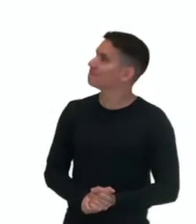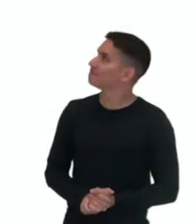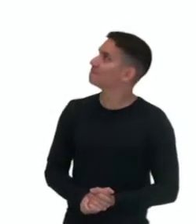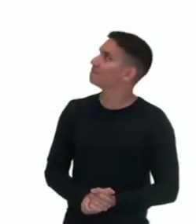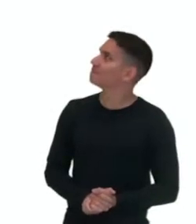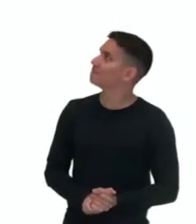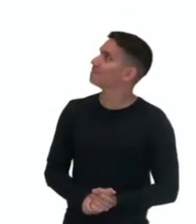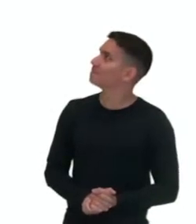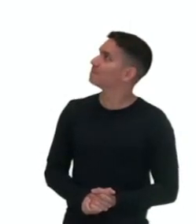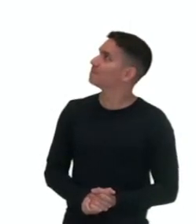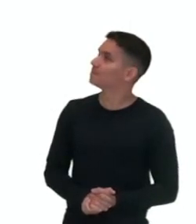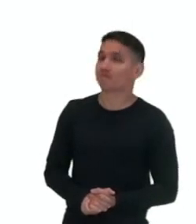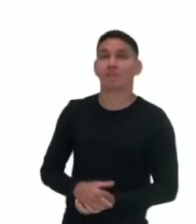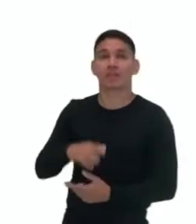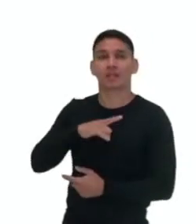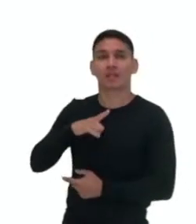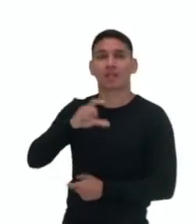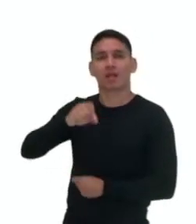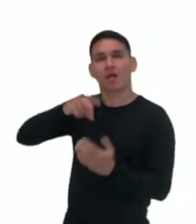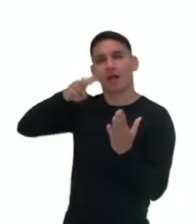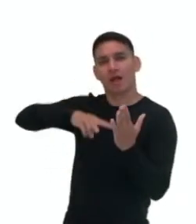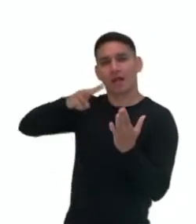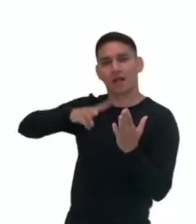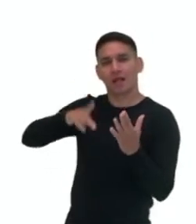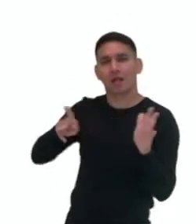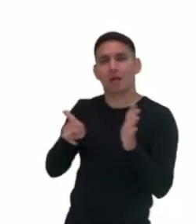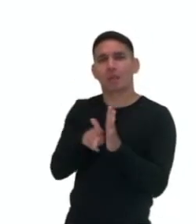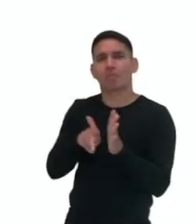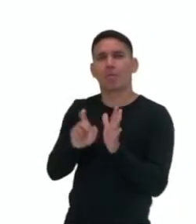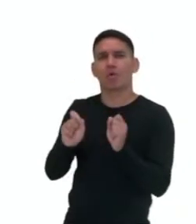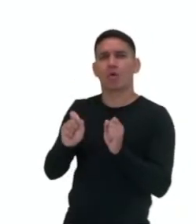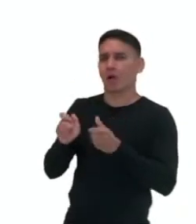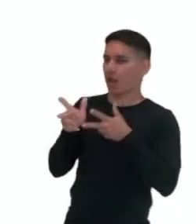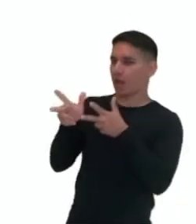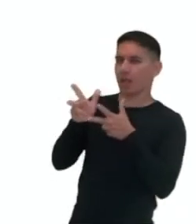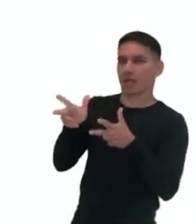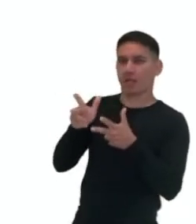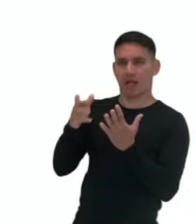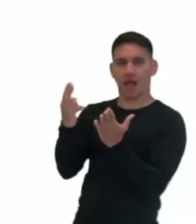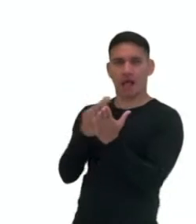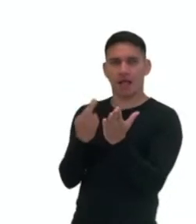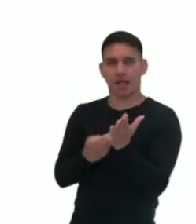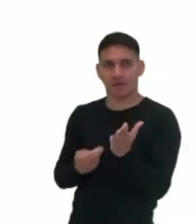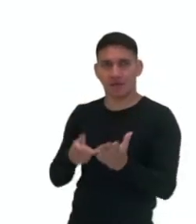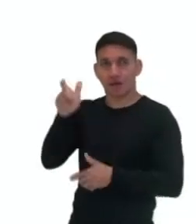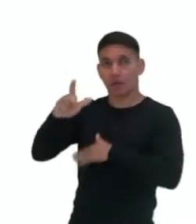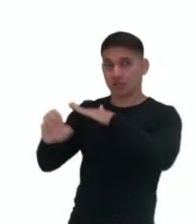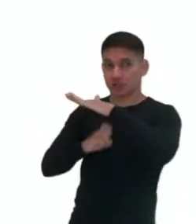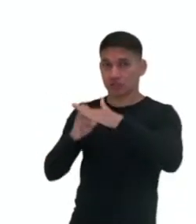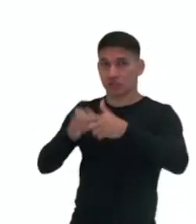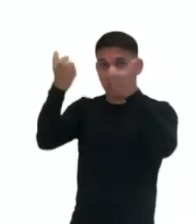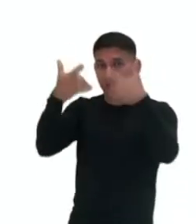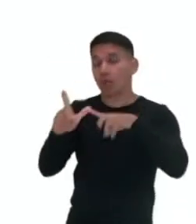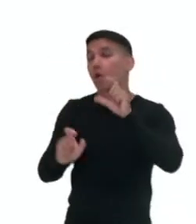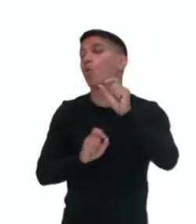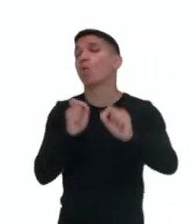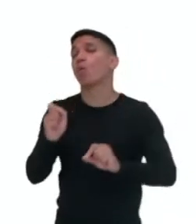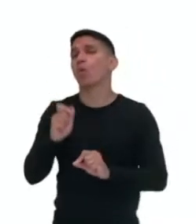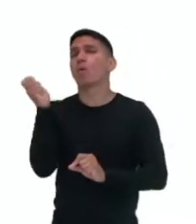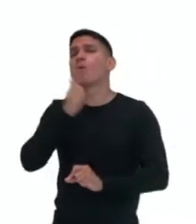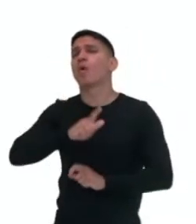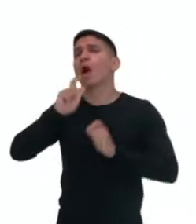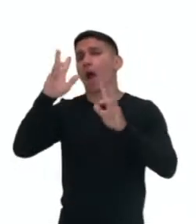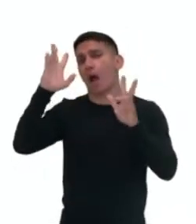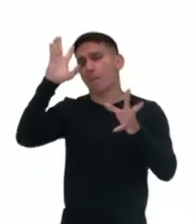a empresária especialista no combate ao plástico, Agostina Bessada, fala sobre o que podemos aprender sobre